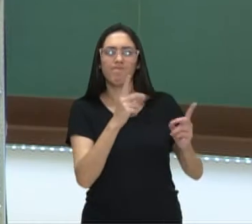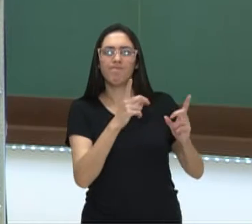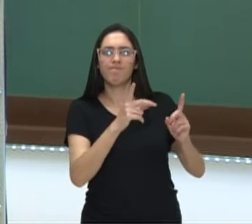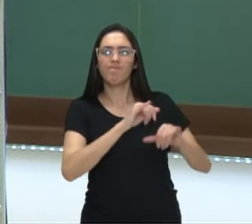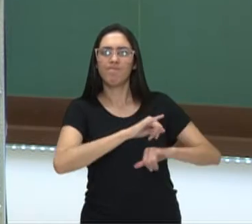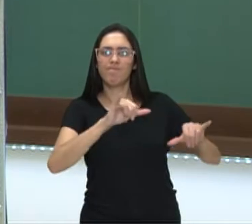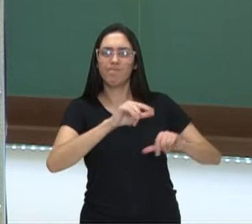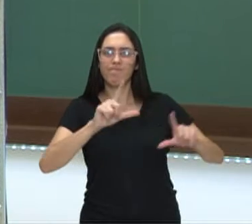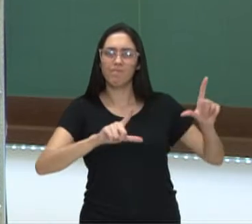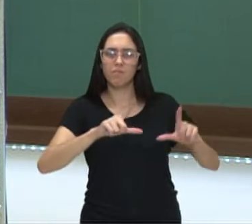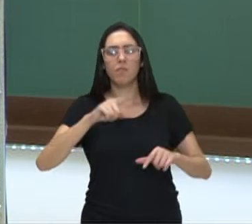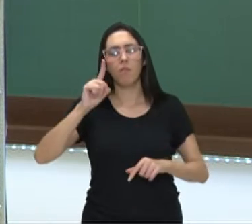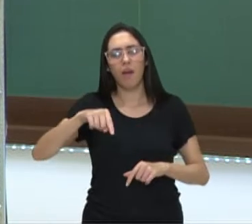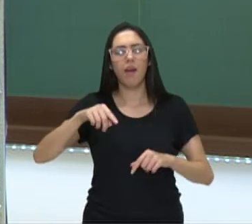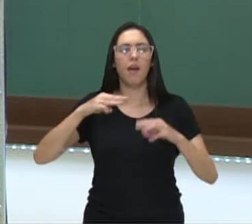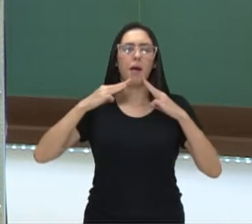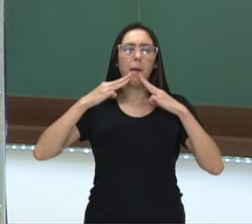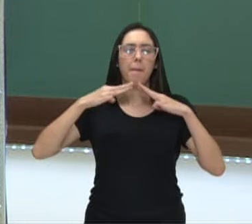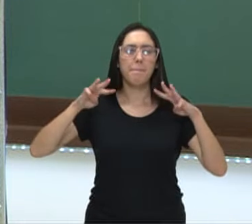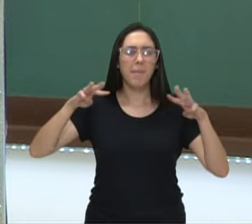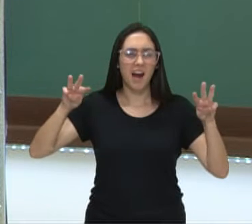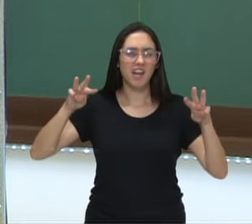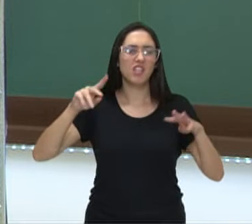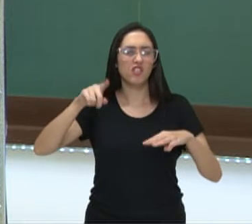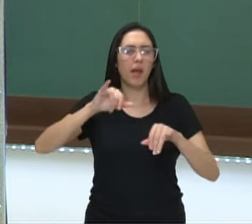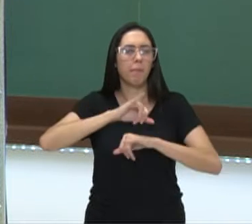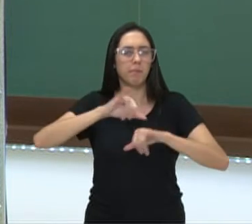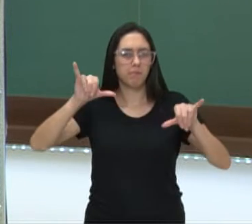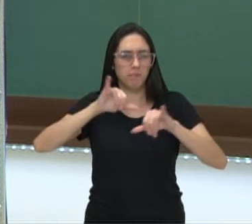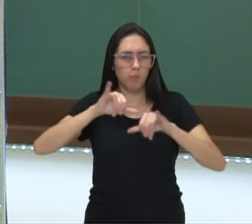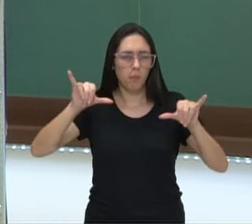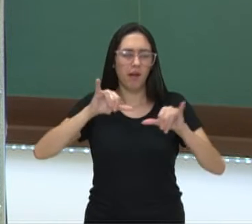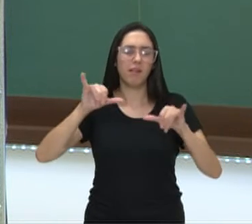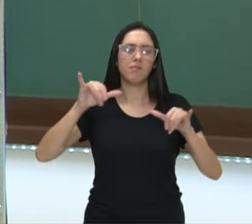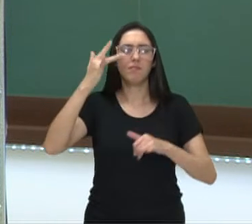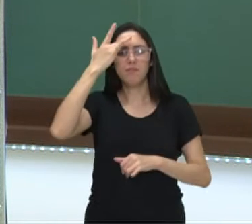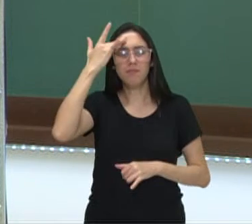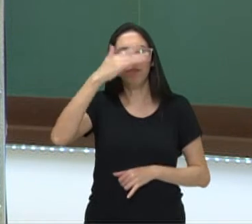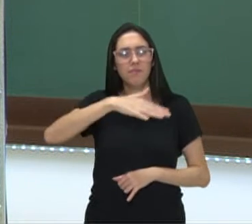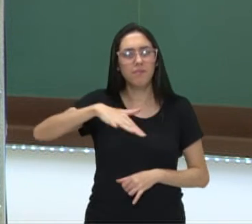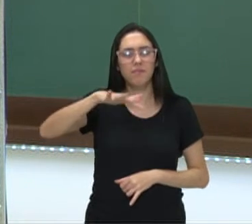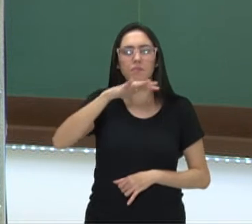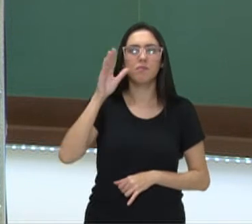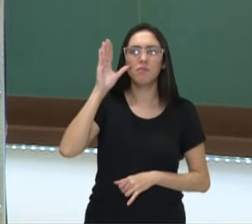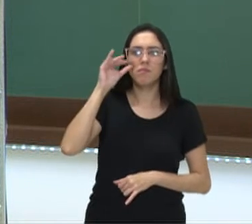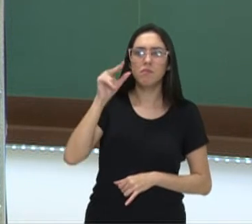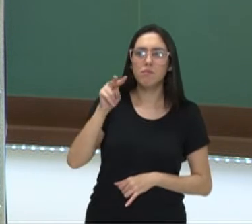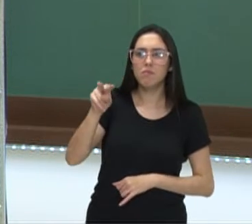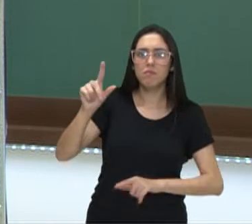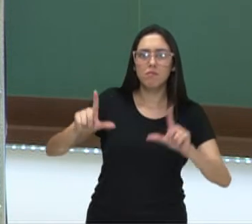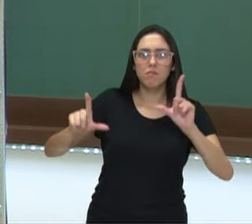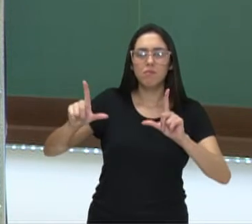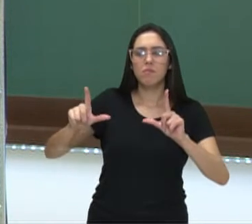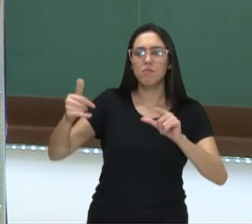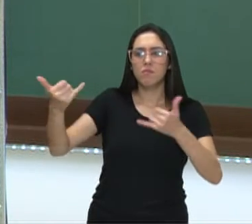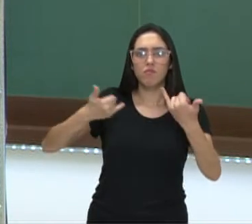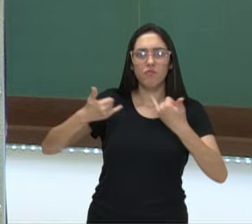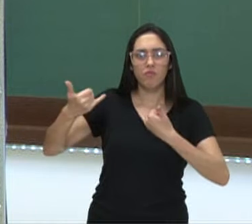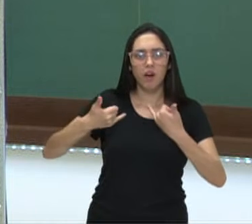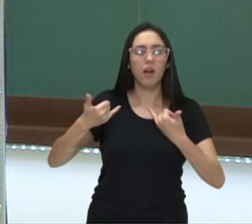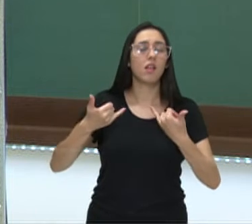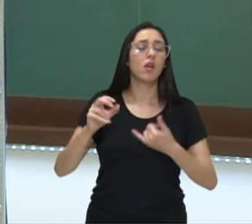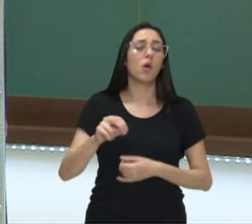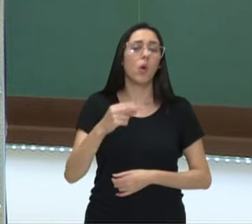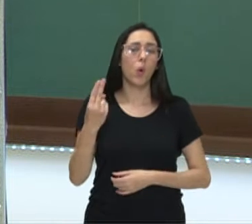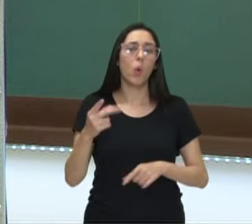pode chamar isso de merchandising, desse tipo de propaganda onde dentro do programa existem inserções de determinados anúncios, ou ainda